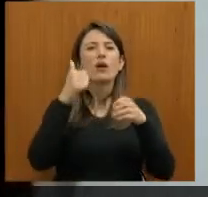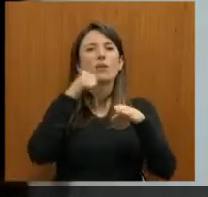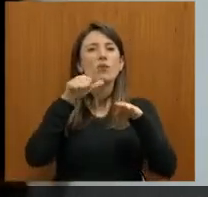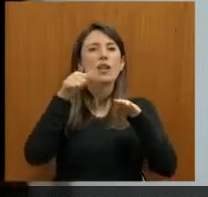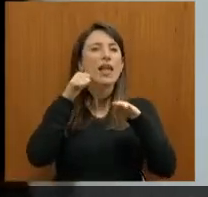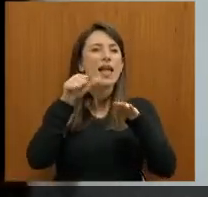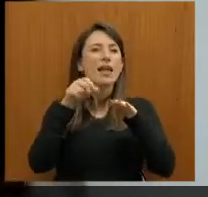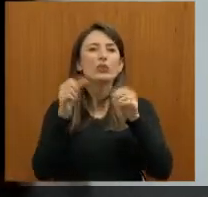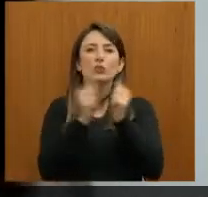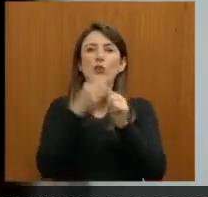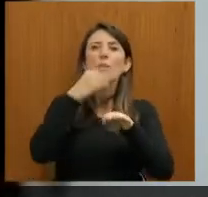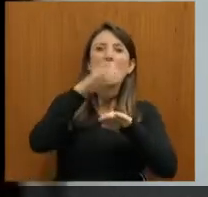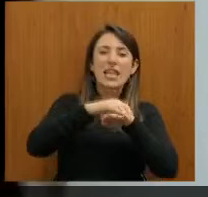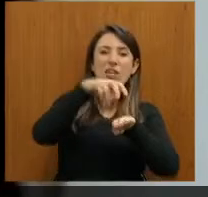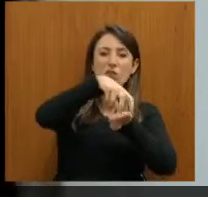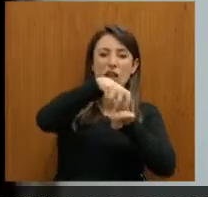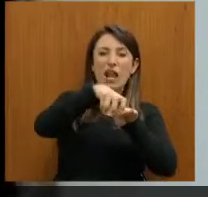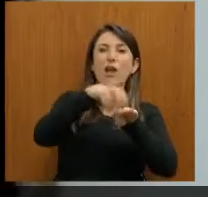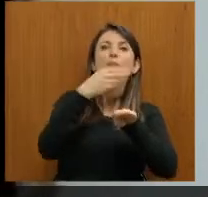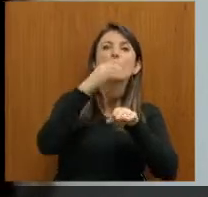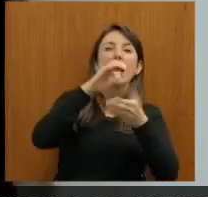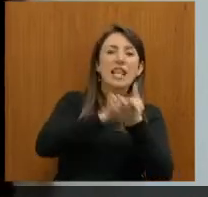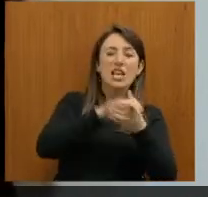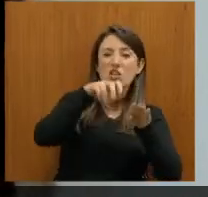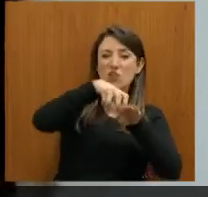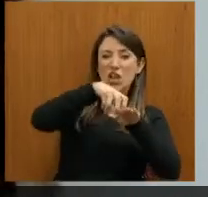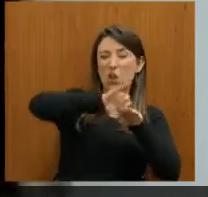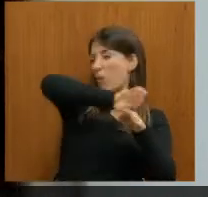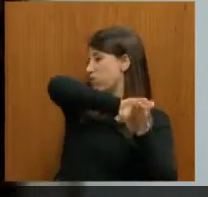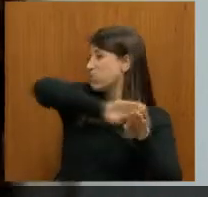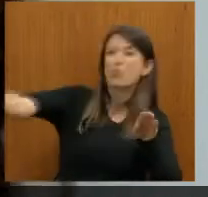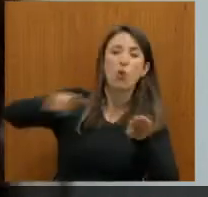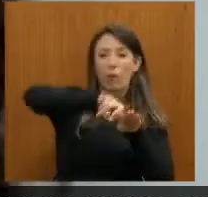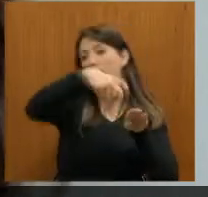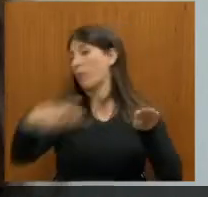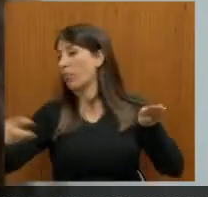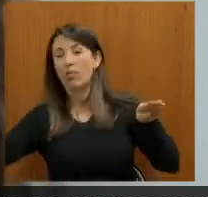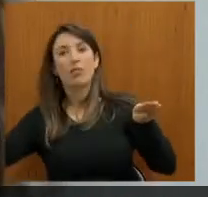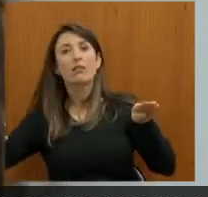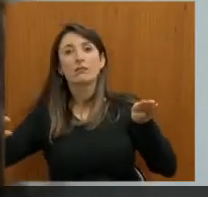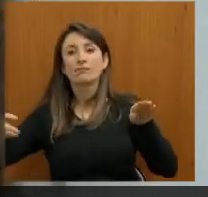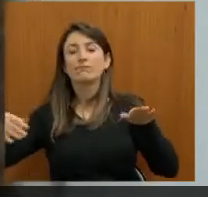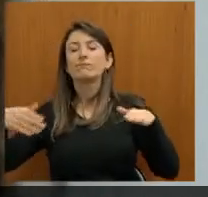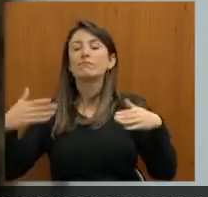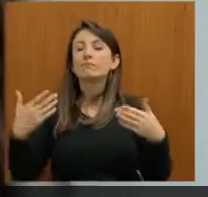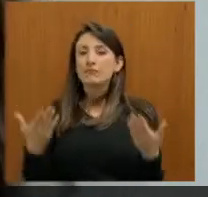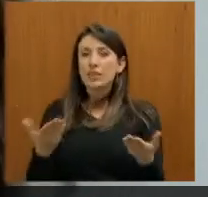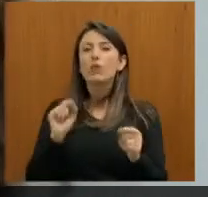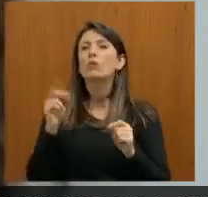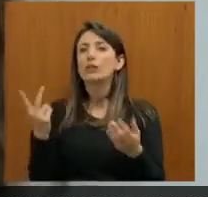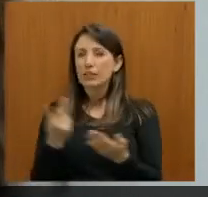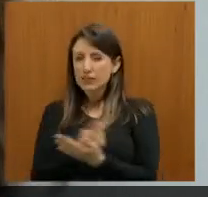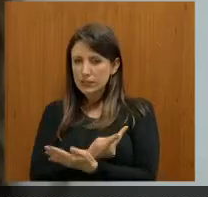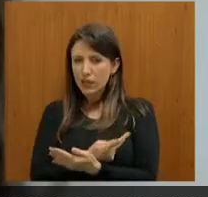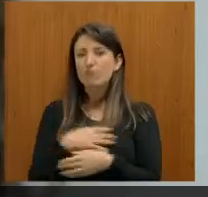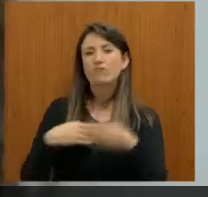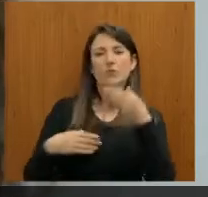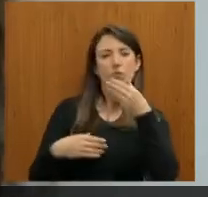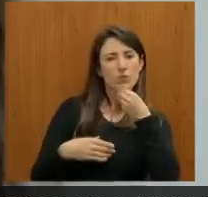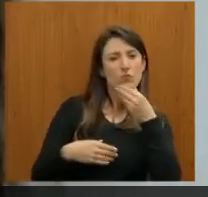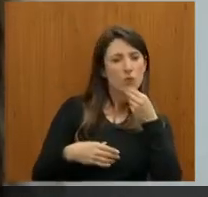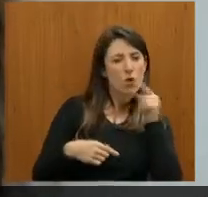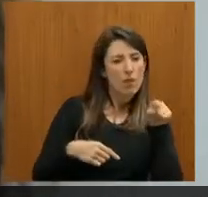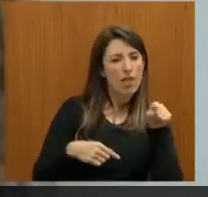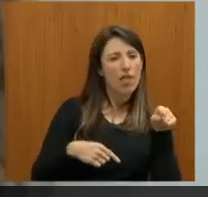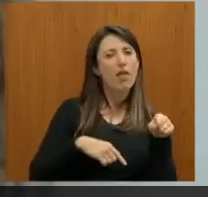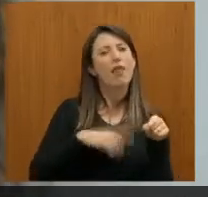e desde então o que que aconteceu Ele usou de uma fé né Ele